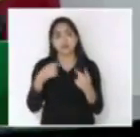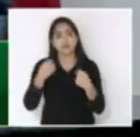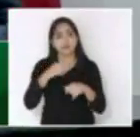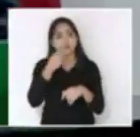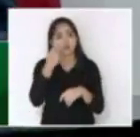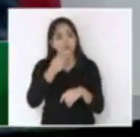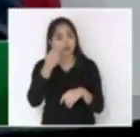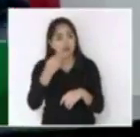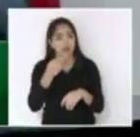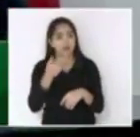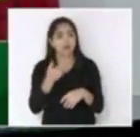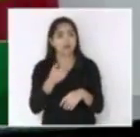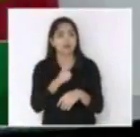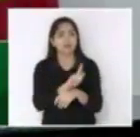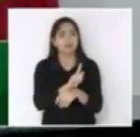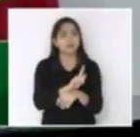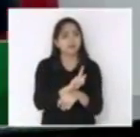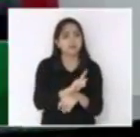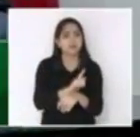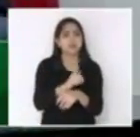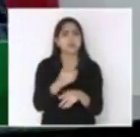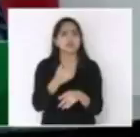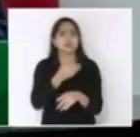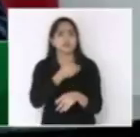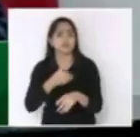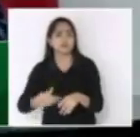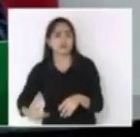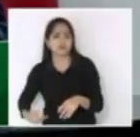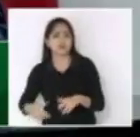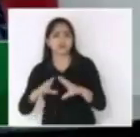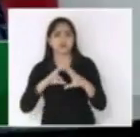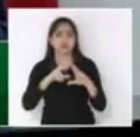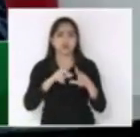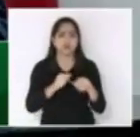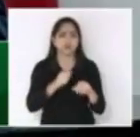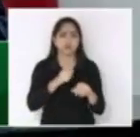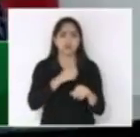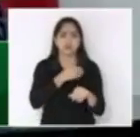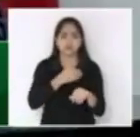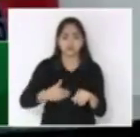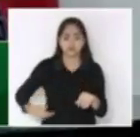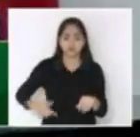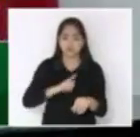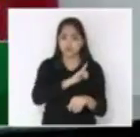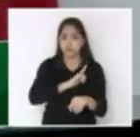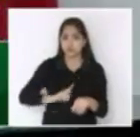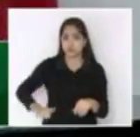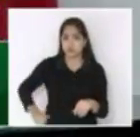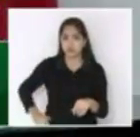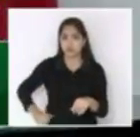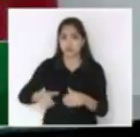gestão daqueles governadores que antecederam o governador